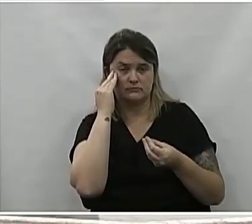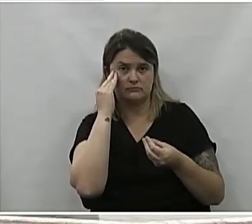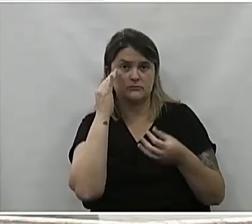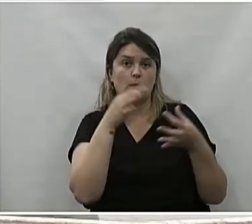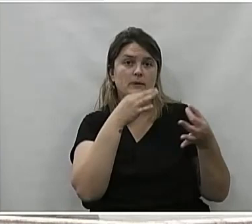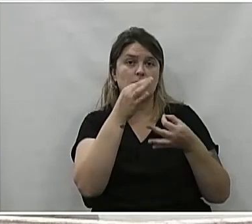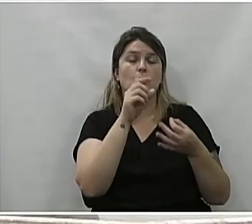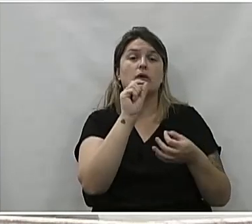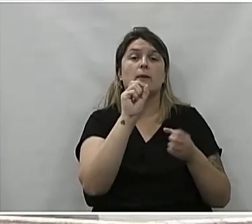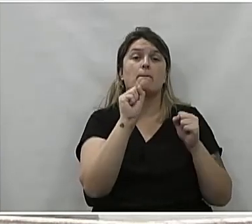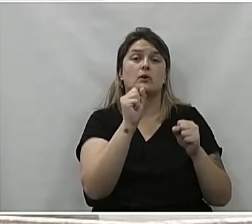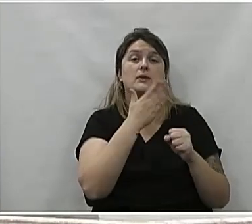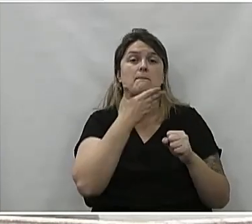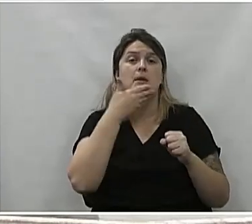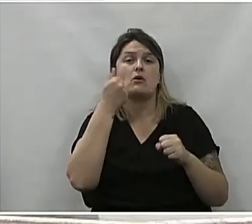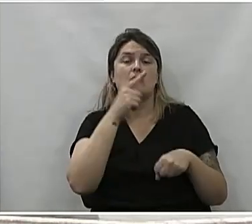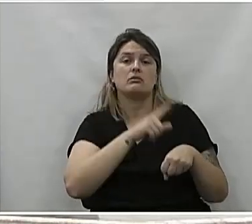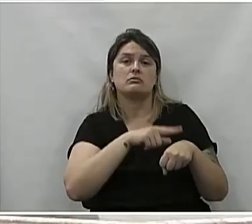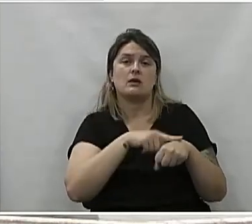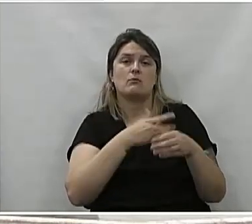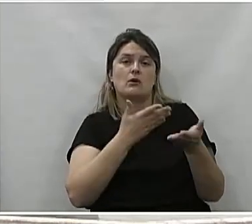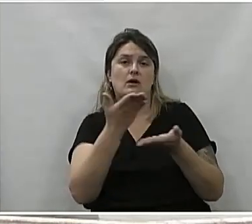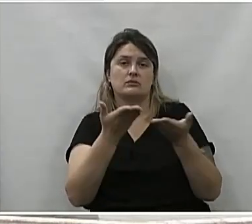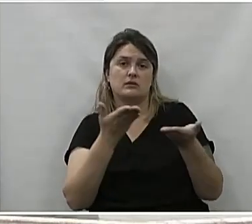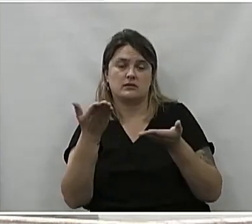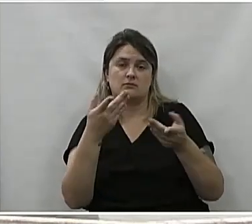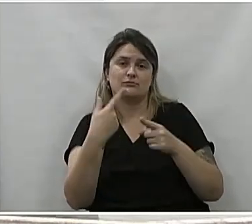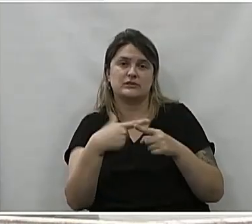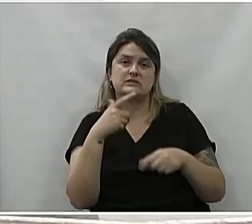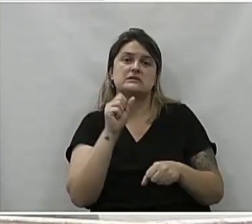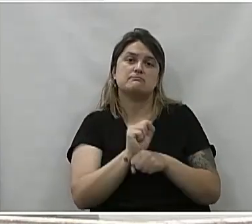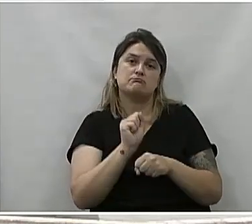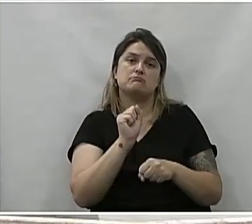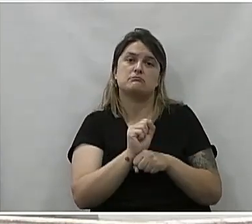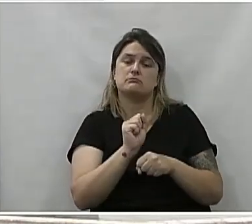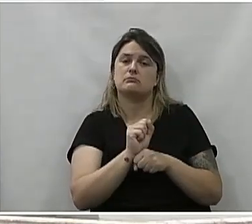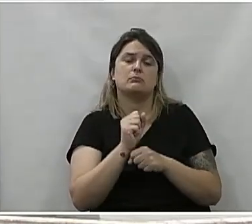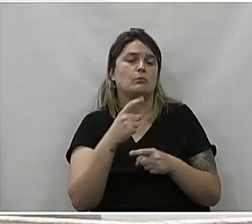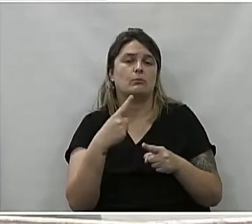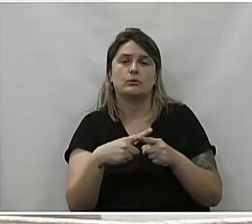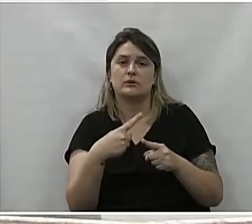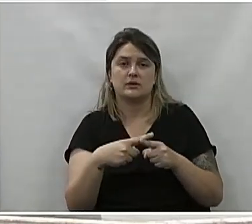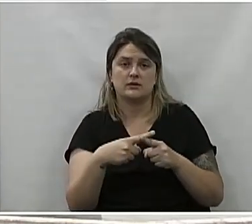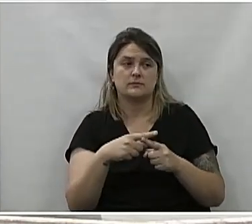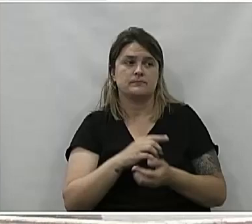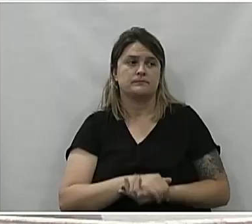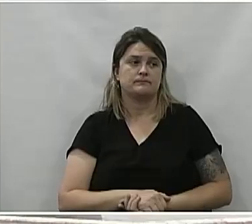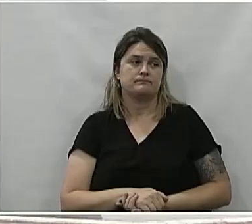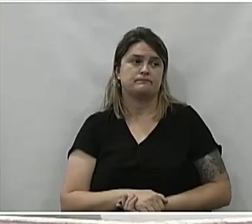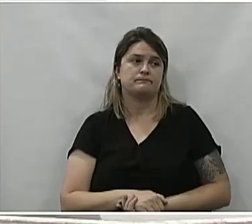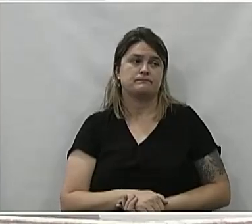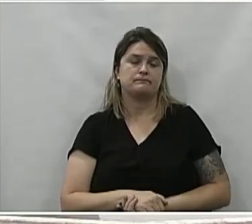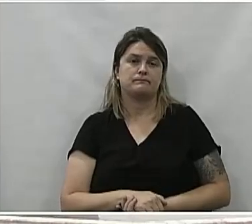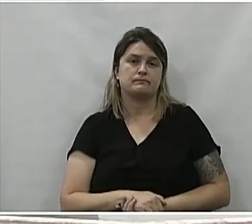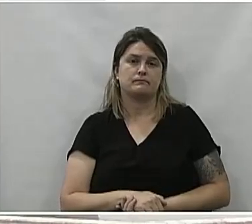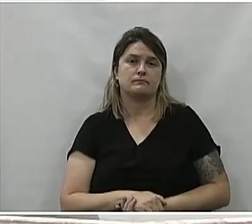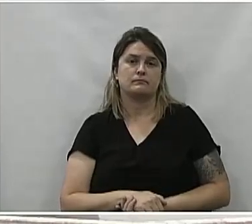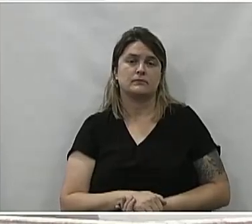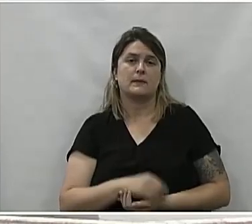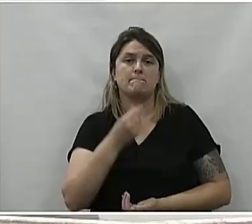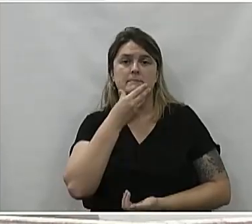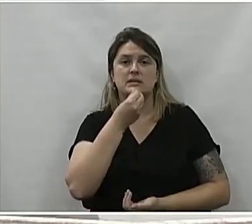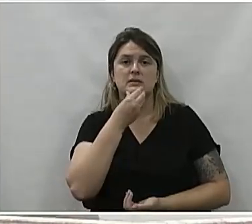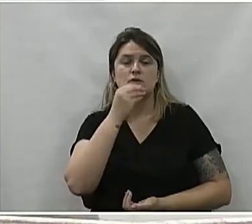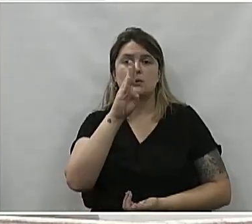De melhorar Essa questão Realmente do tempo De espera Do pessoal Até referente Ao caso Do menino